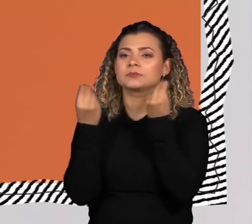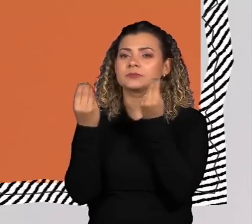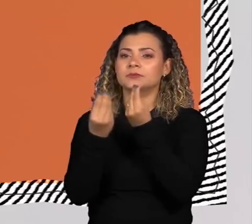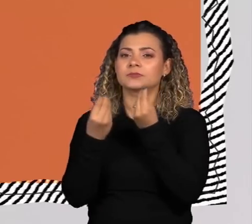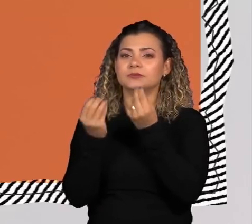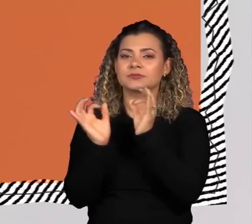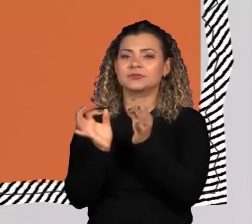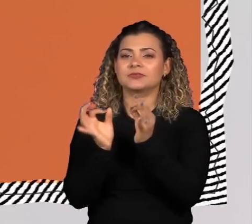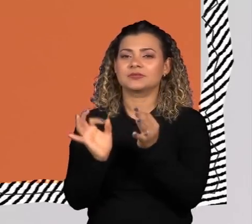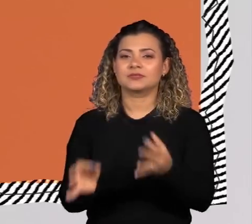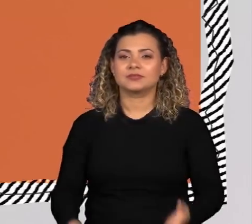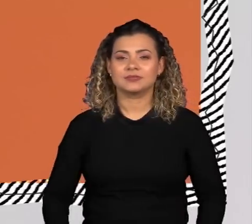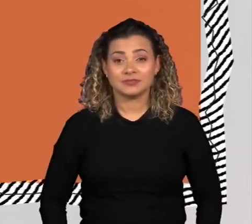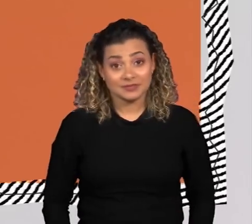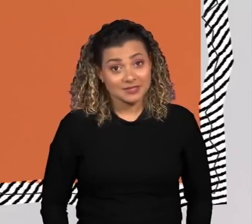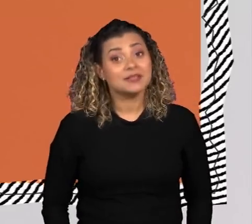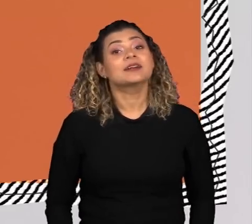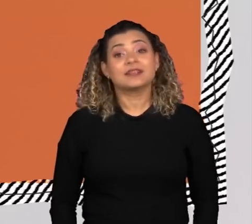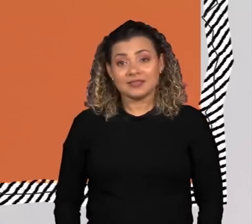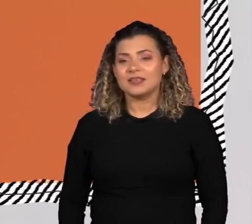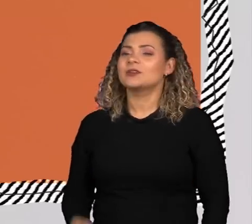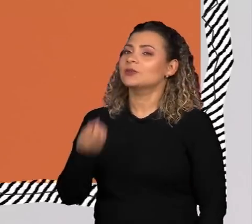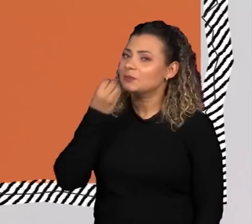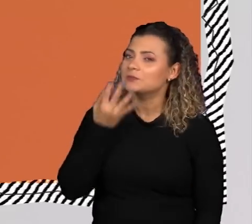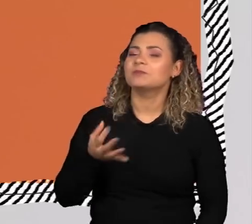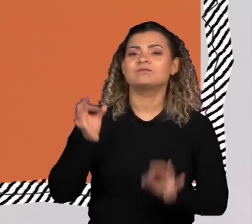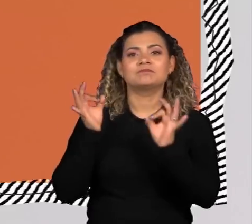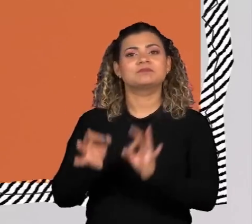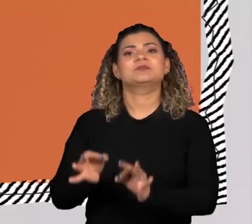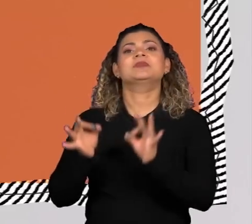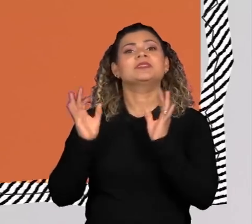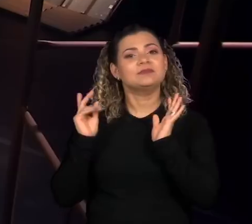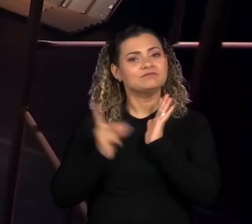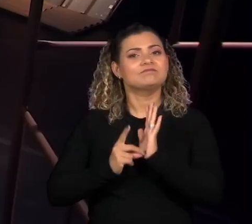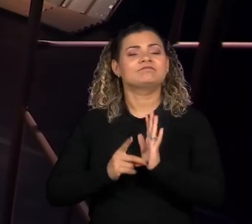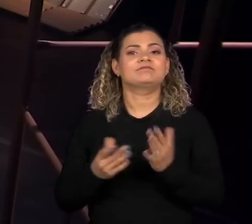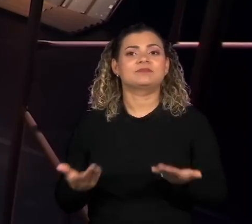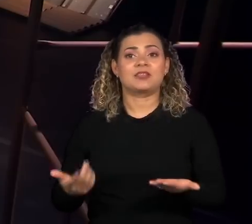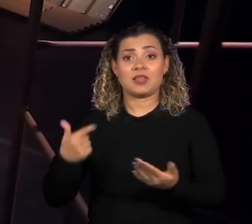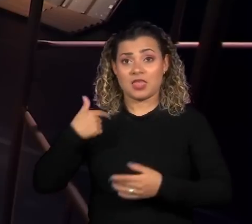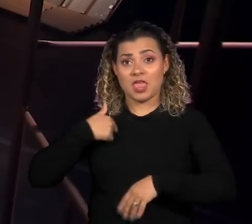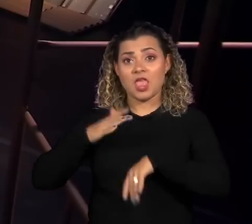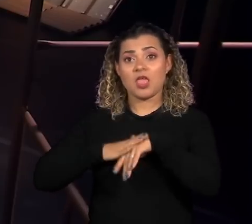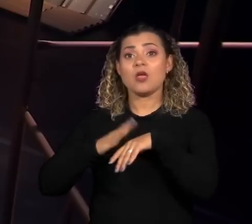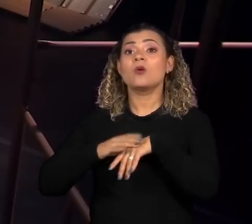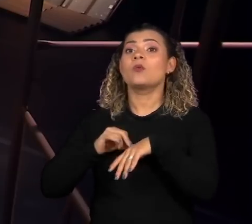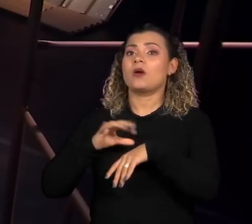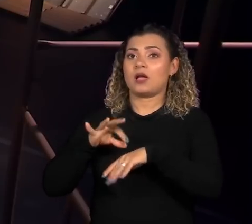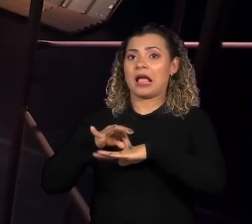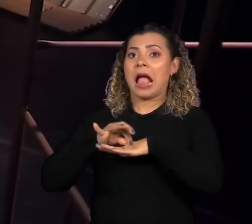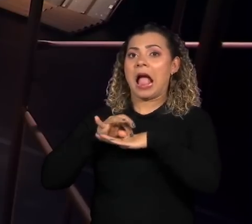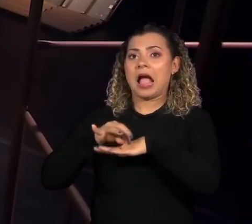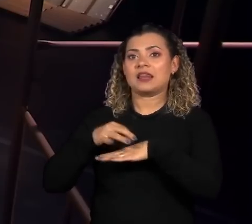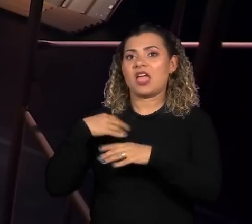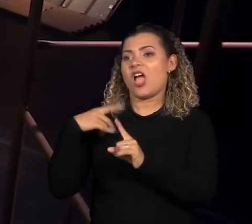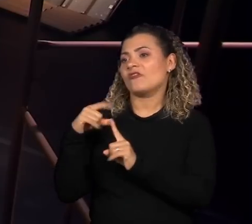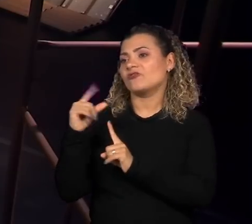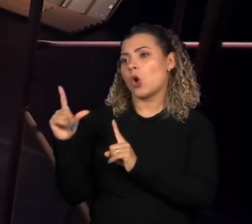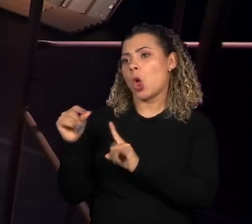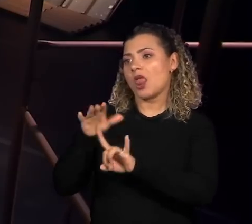inferno. Peraí. Eu sou bom de garfo. E sou carnívoro. Não me vem com essas coisas de folhinha,